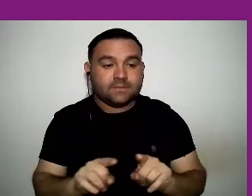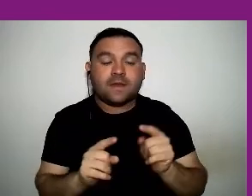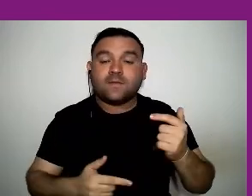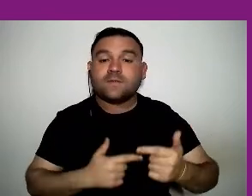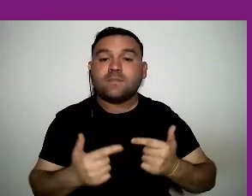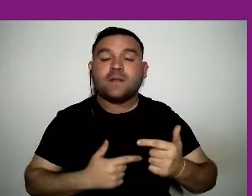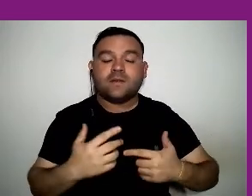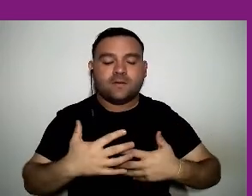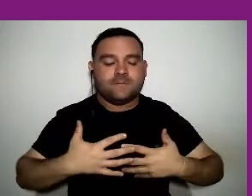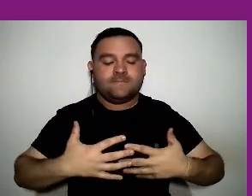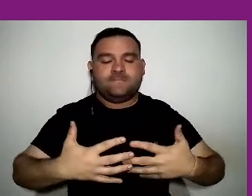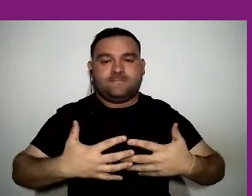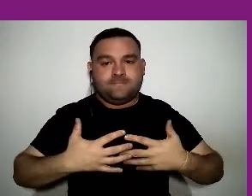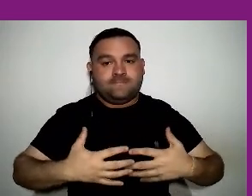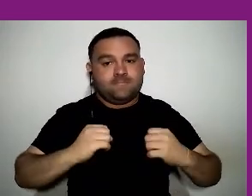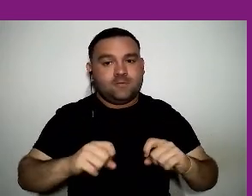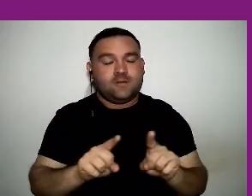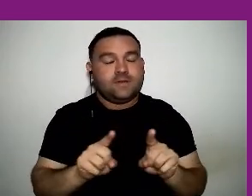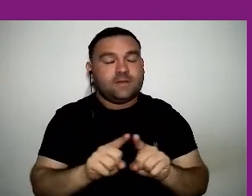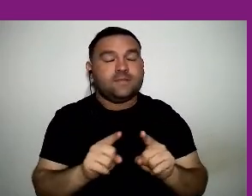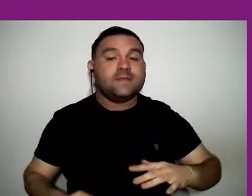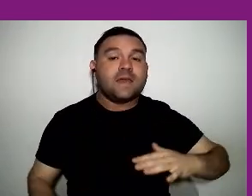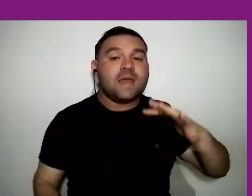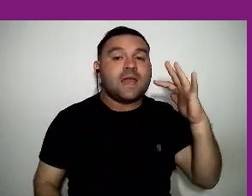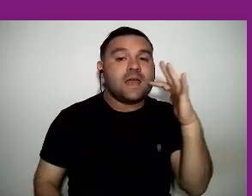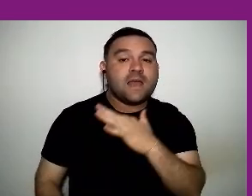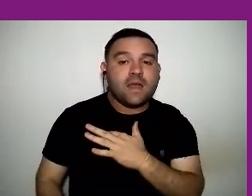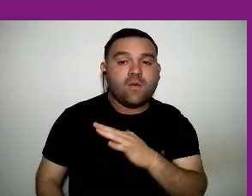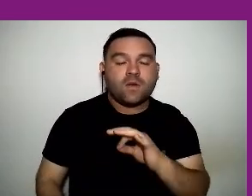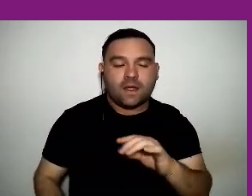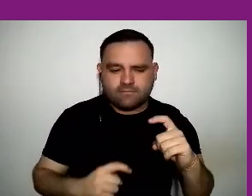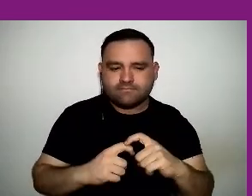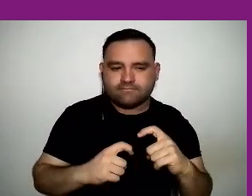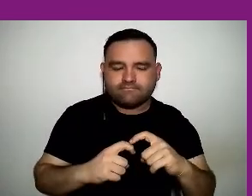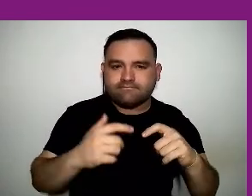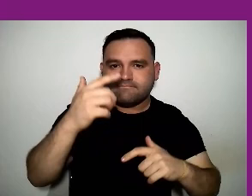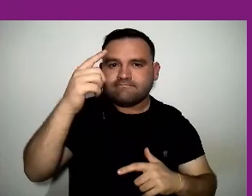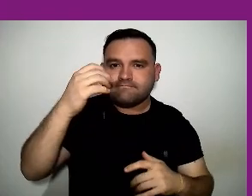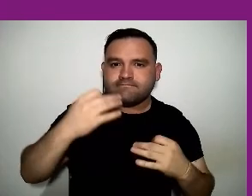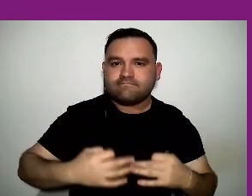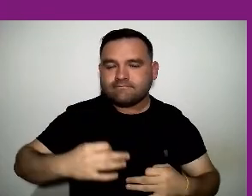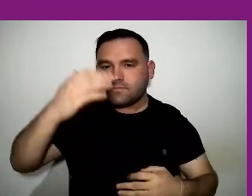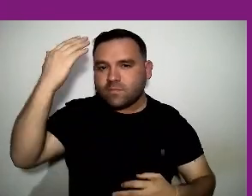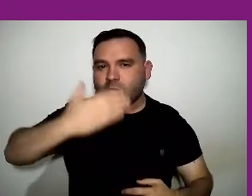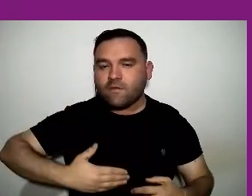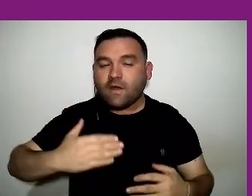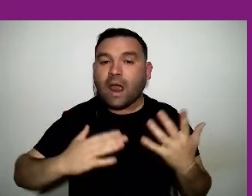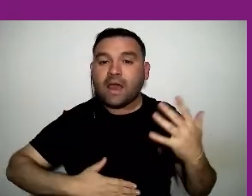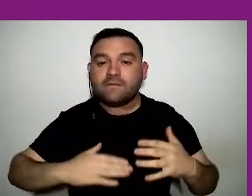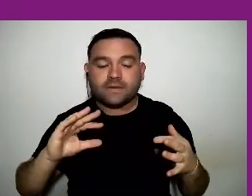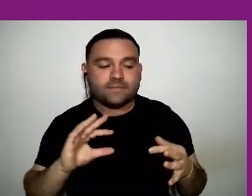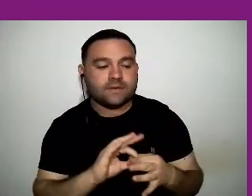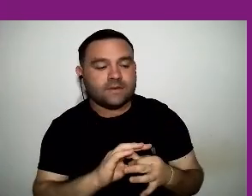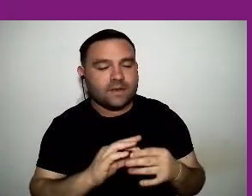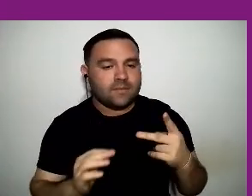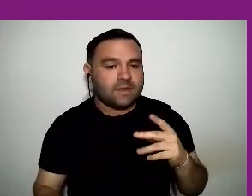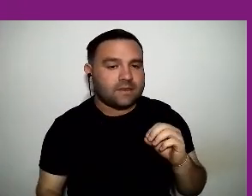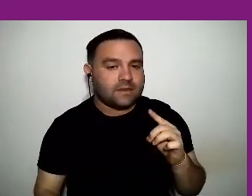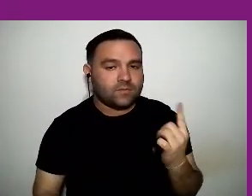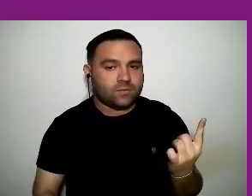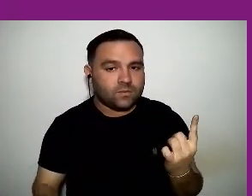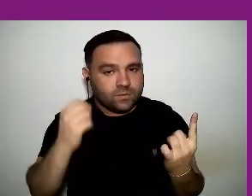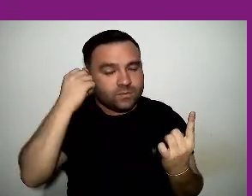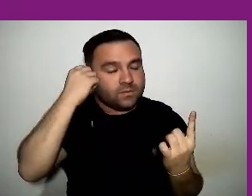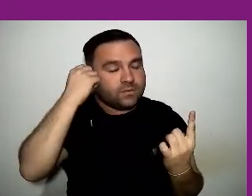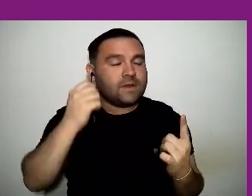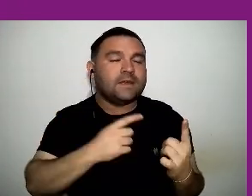trabalho respiratório pode ser um sinal clínico, muitas vezes associado à mensuração da P01,